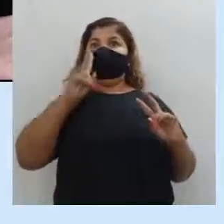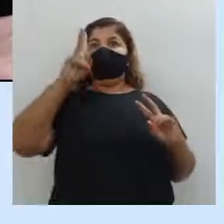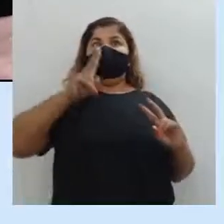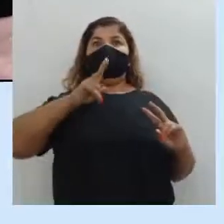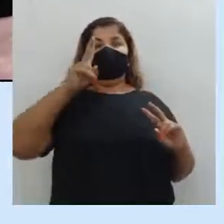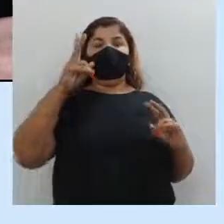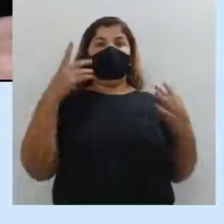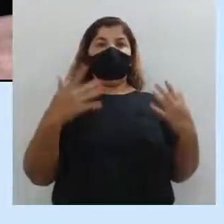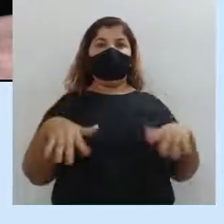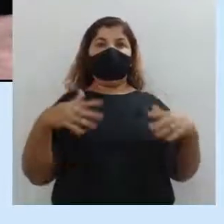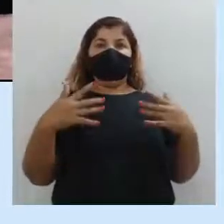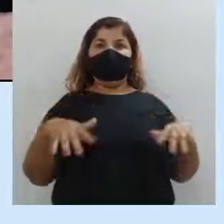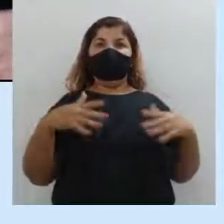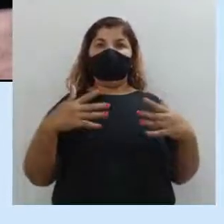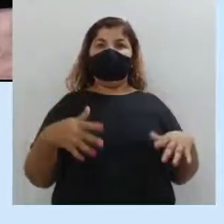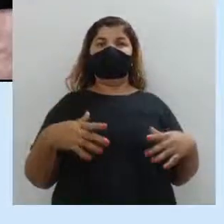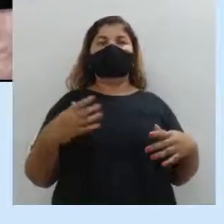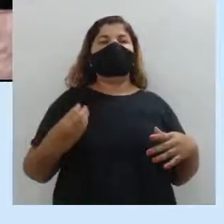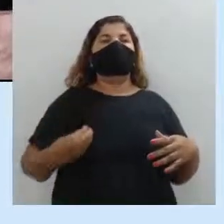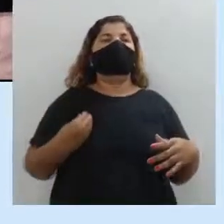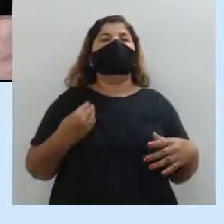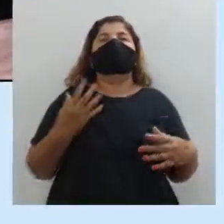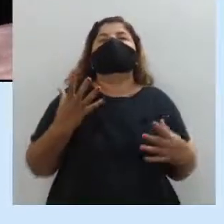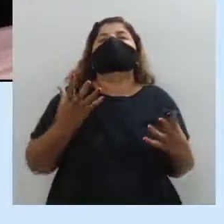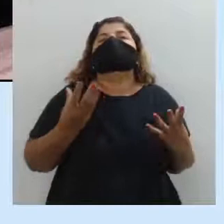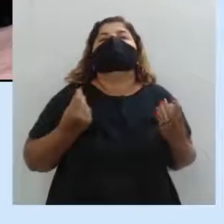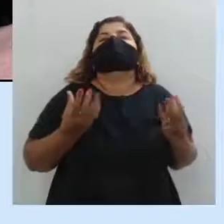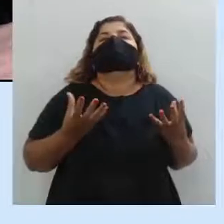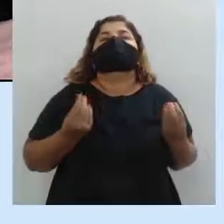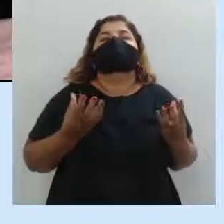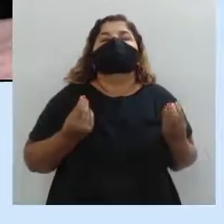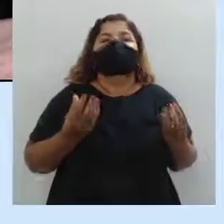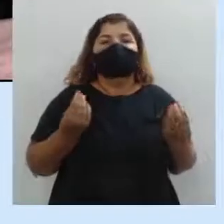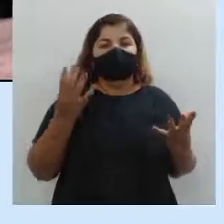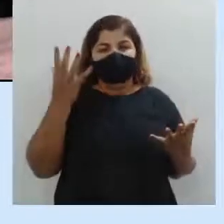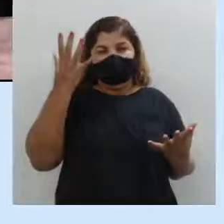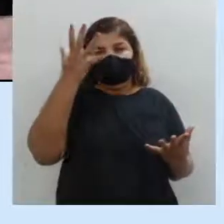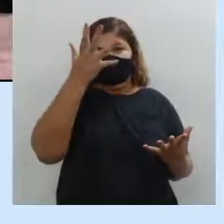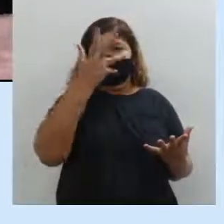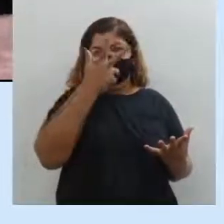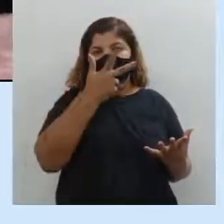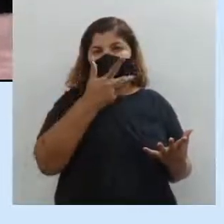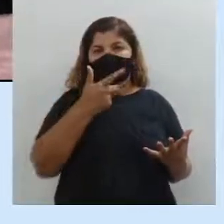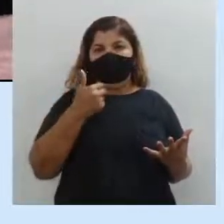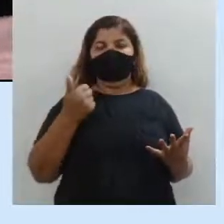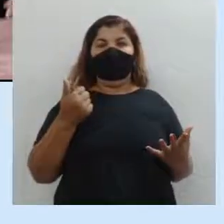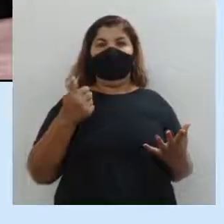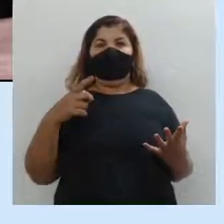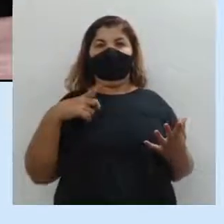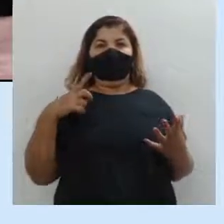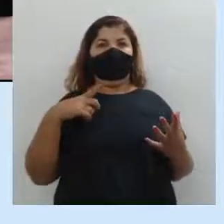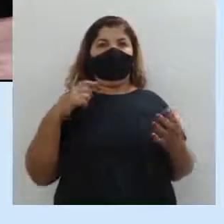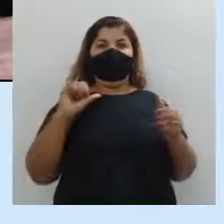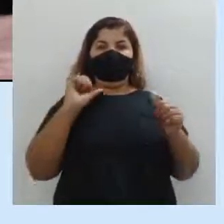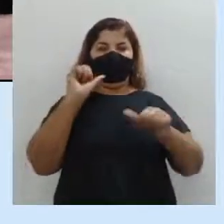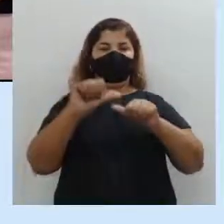construiu da seguinte forma: a vida é muito bonita. Então intensificou a qualidade de ser bonita